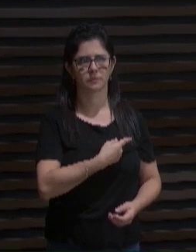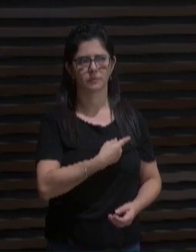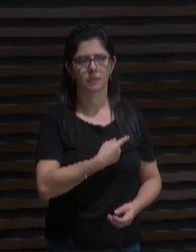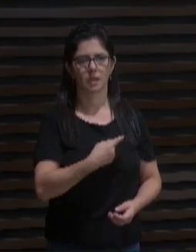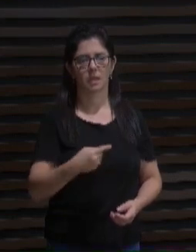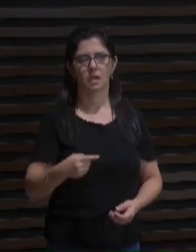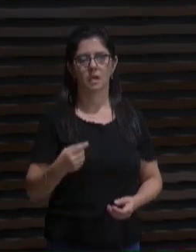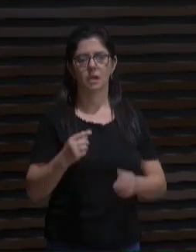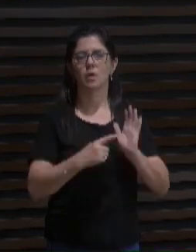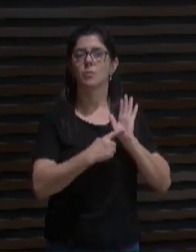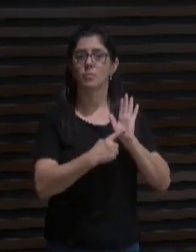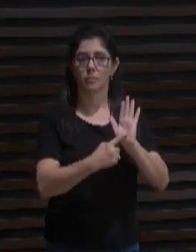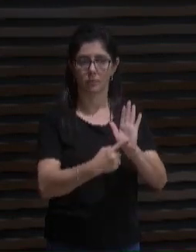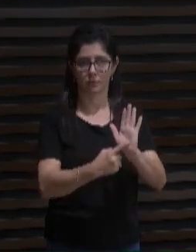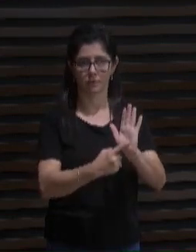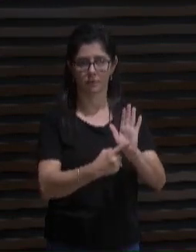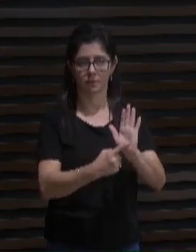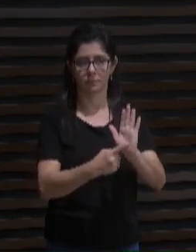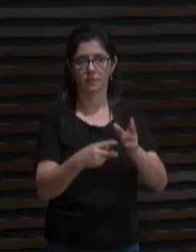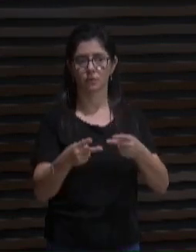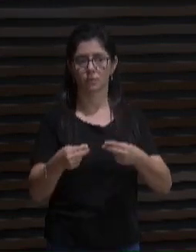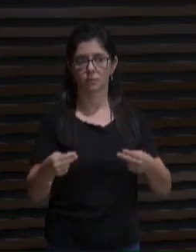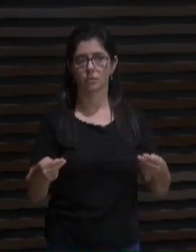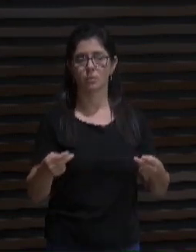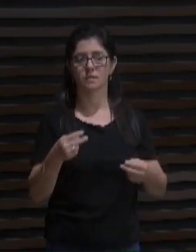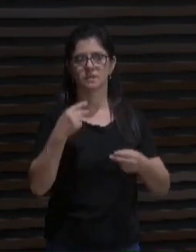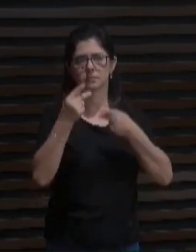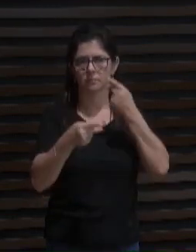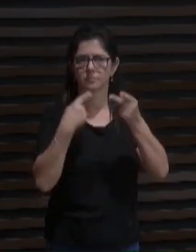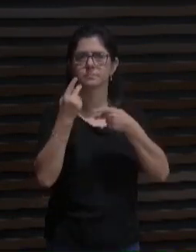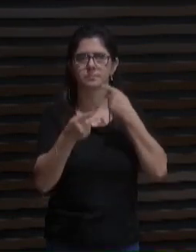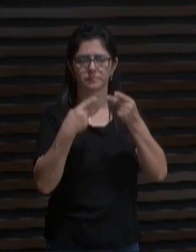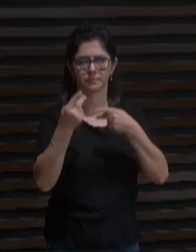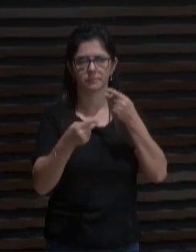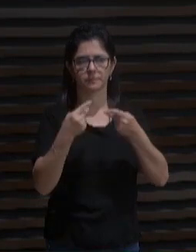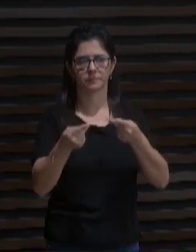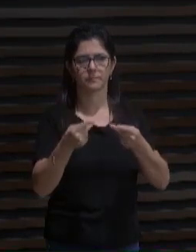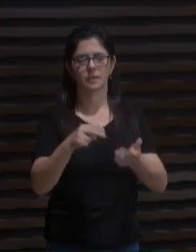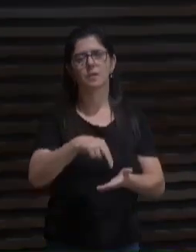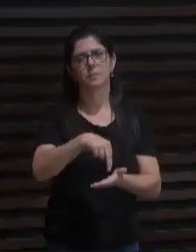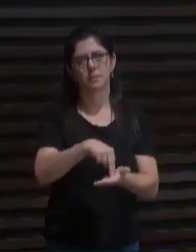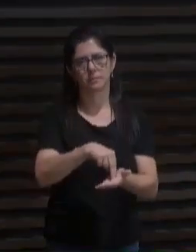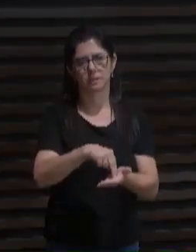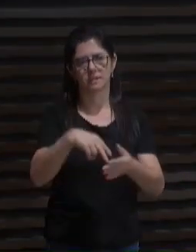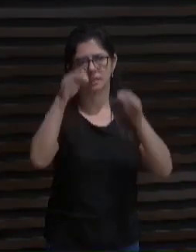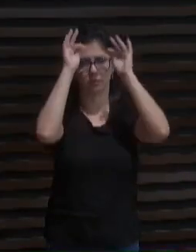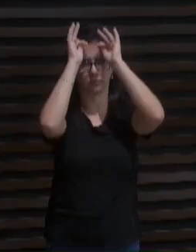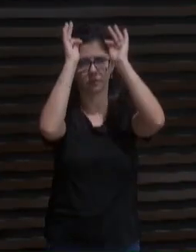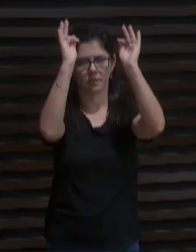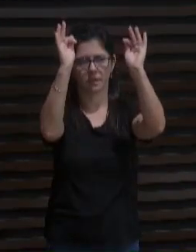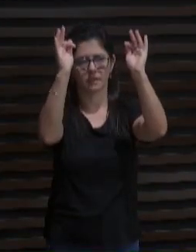reflexo daquilo que nós falamos. Permaneciam fiéis à palavra. Eles